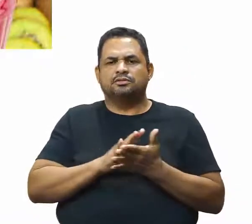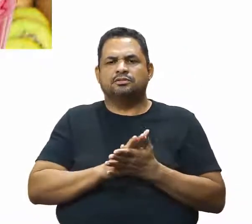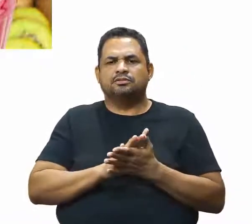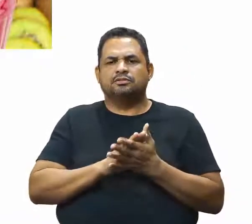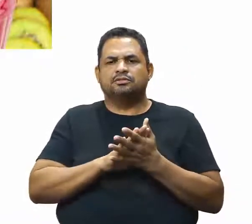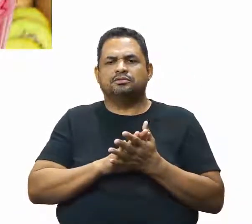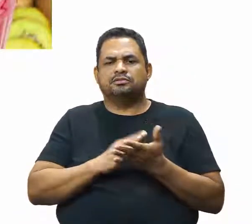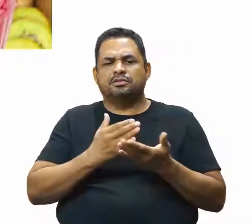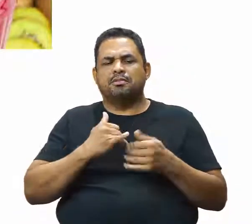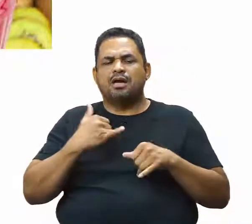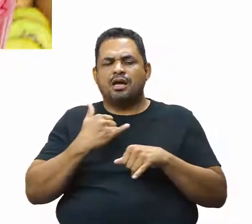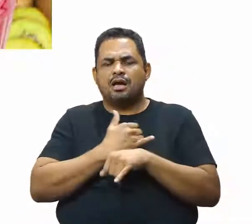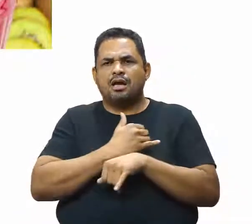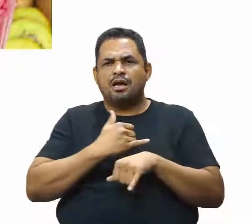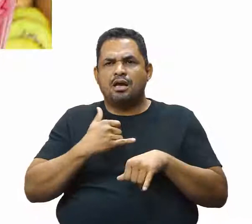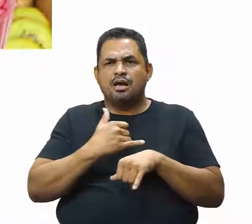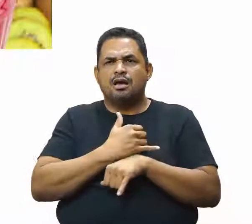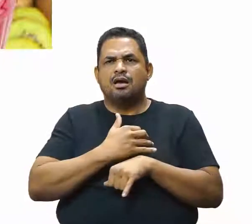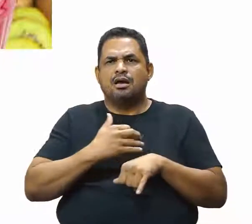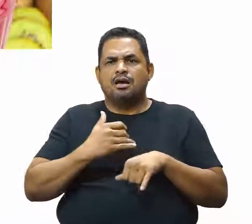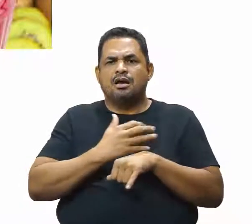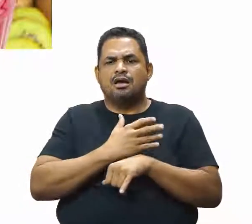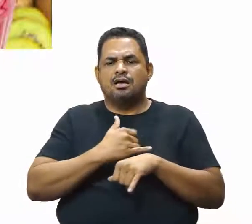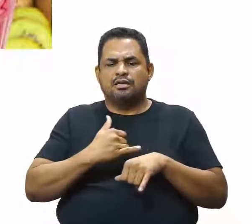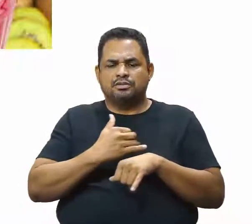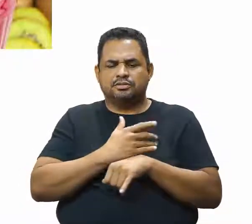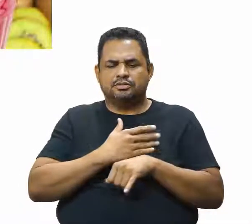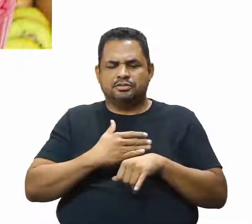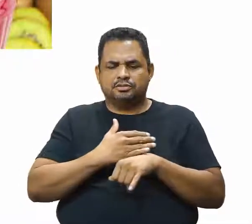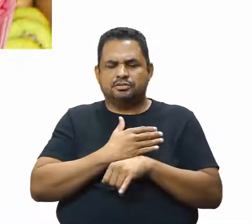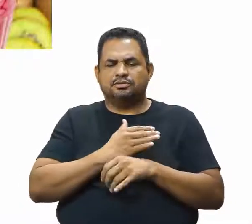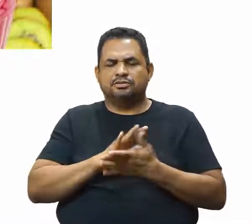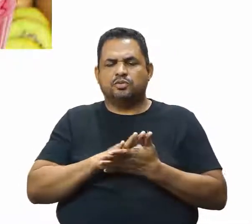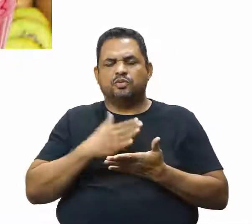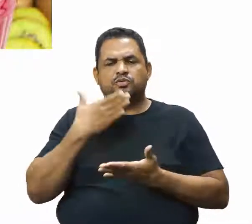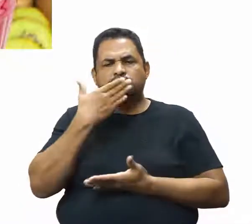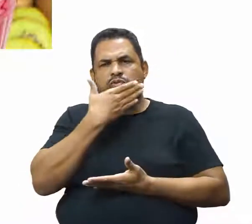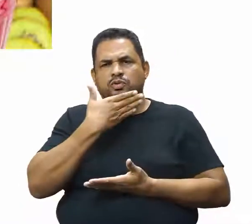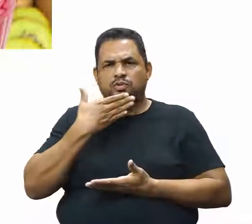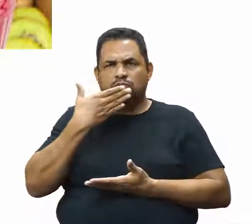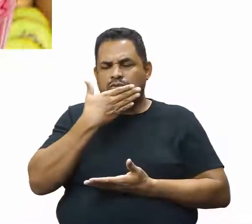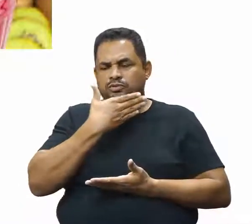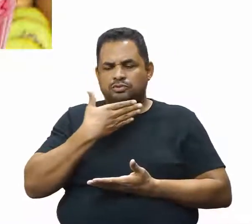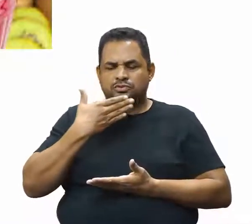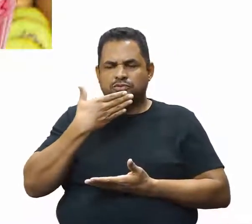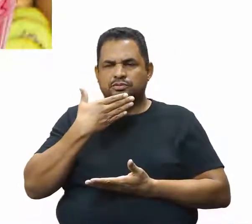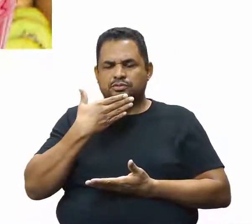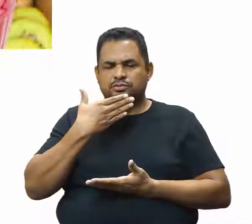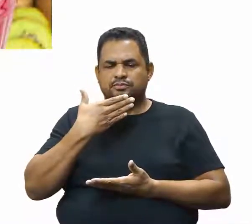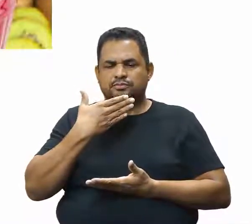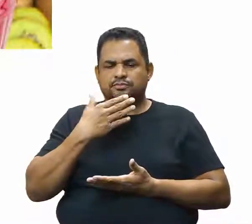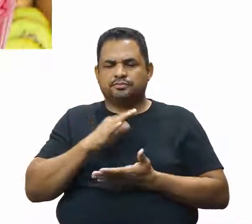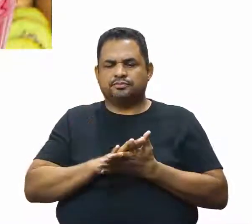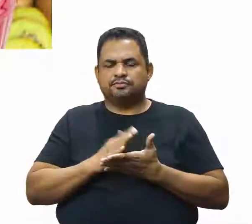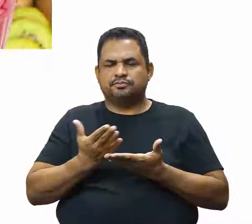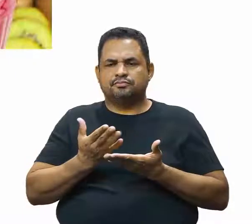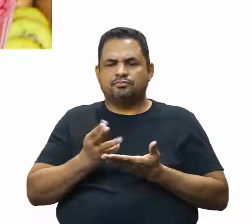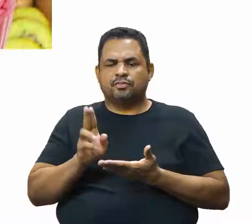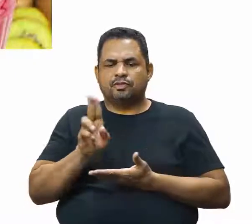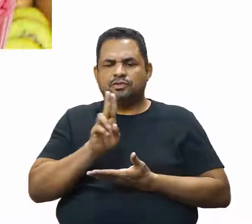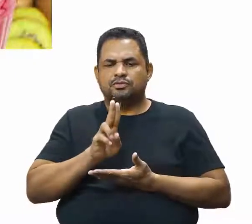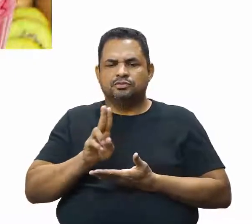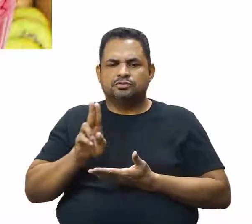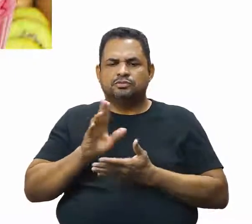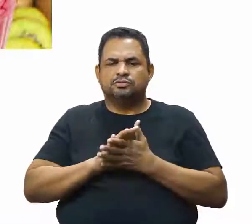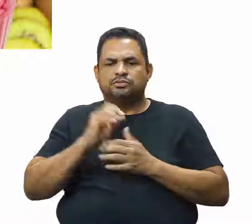mais ácidos, de serem mais doces, não é isso? Abacaxi que é voltado para